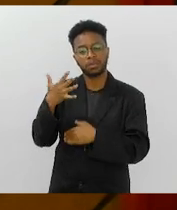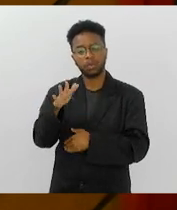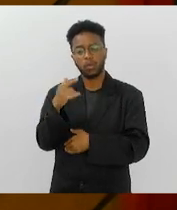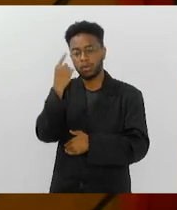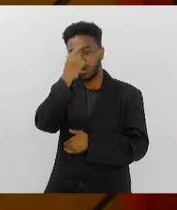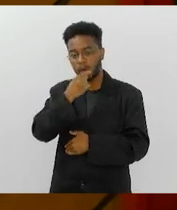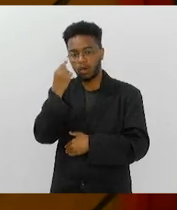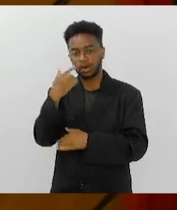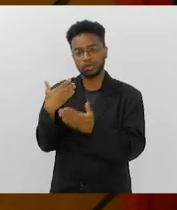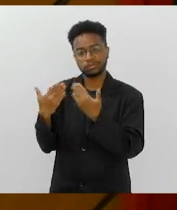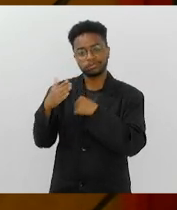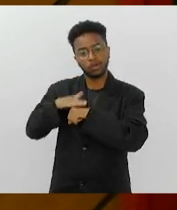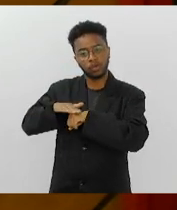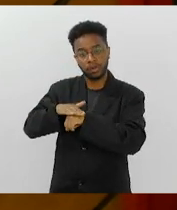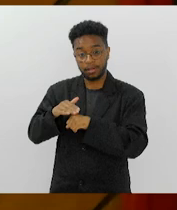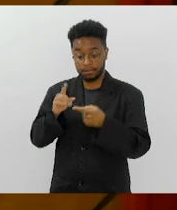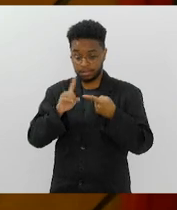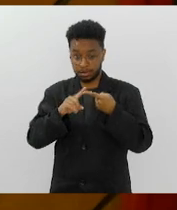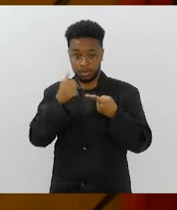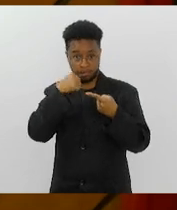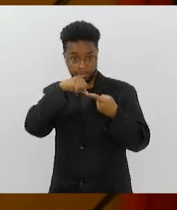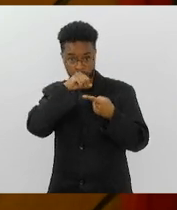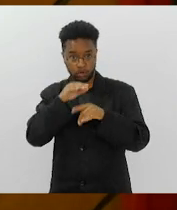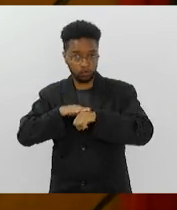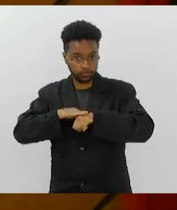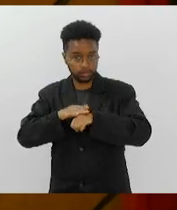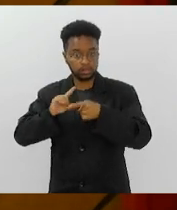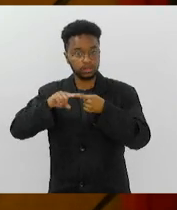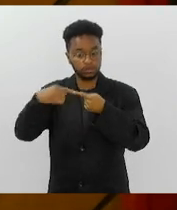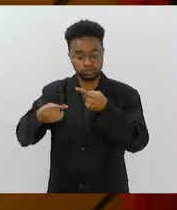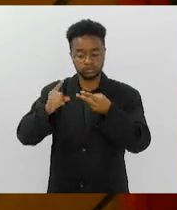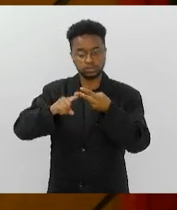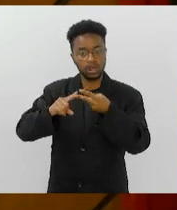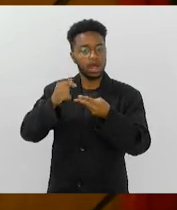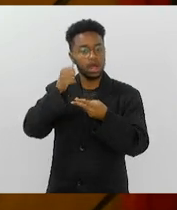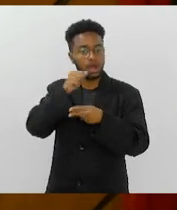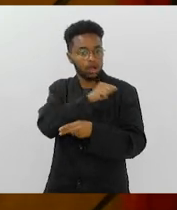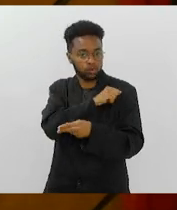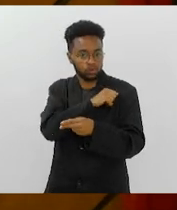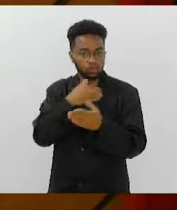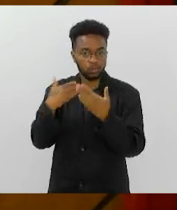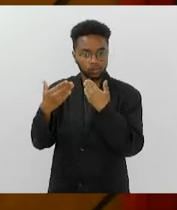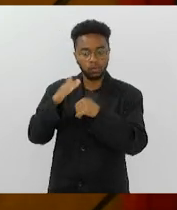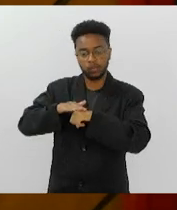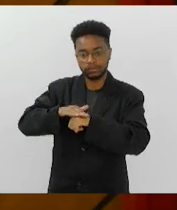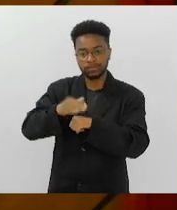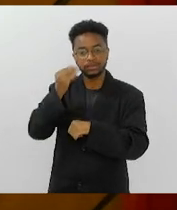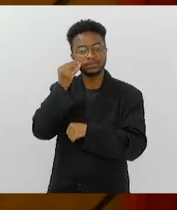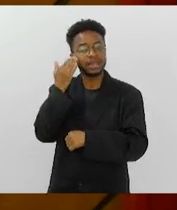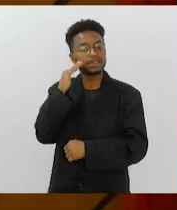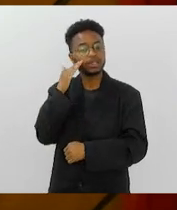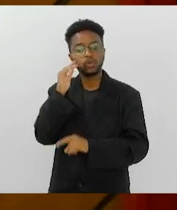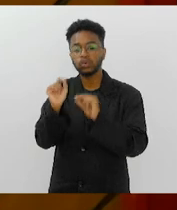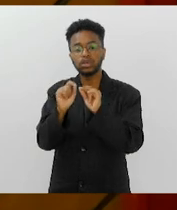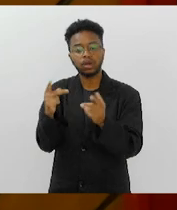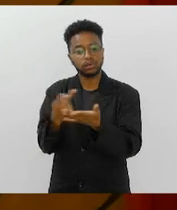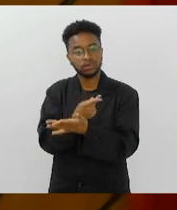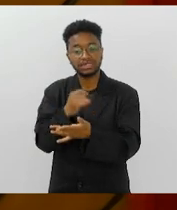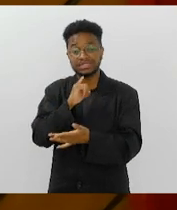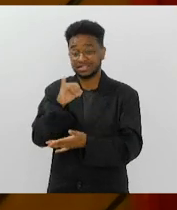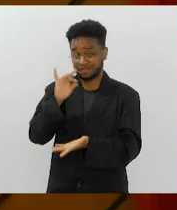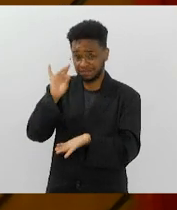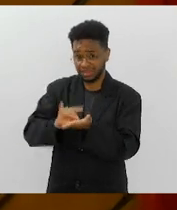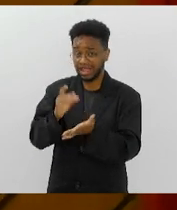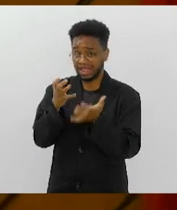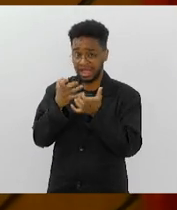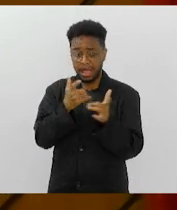aluno. Primeiro com a mãe, depois com o aluno. Para entender a motivação, para entender se realmente ele queria promover um